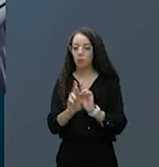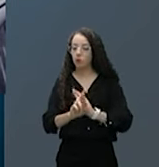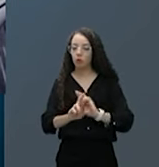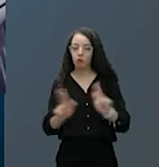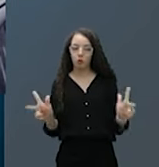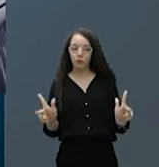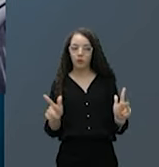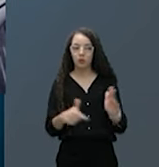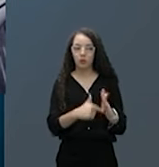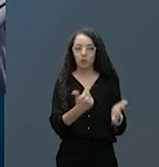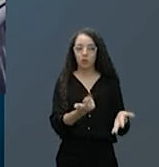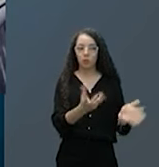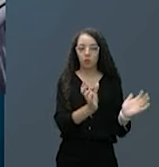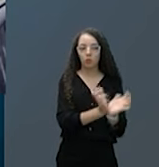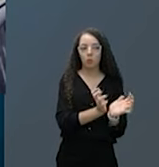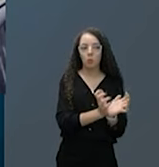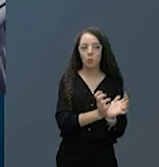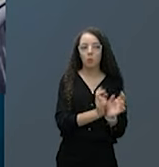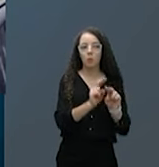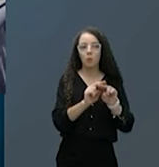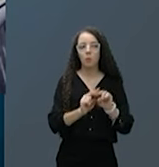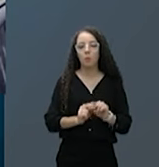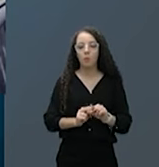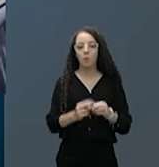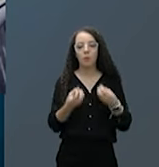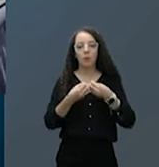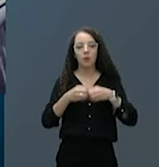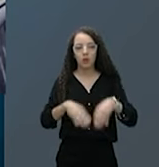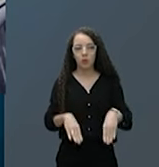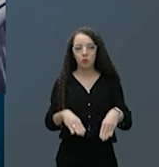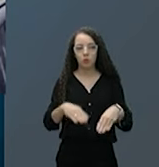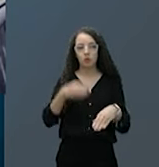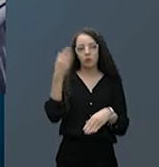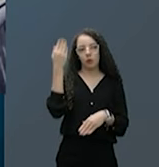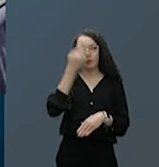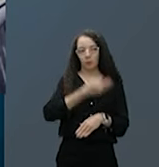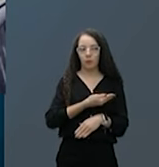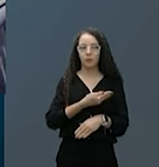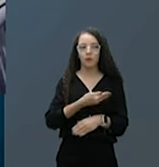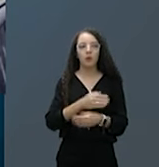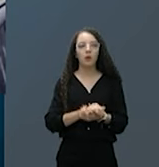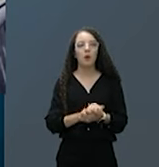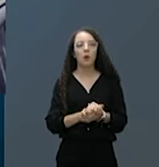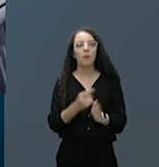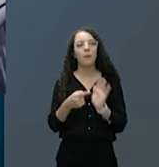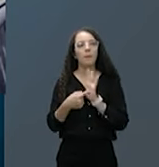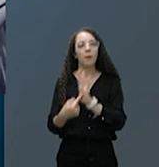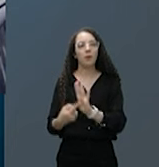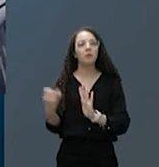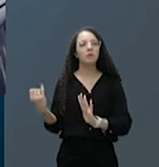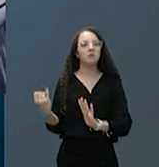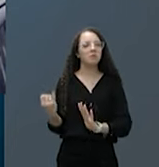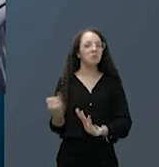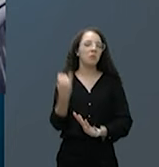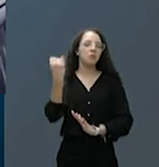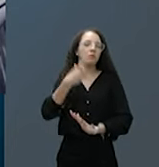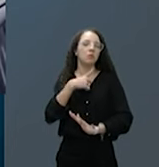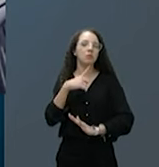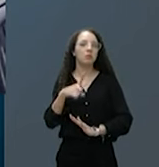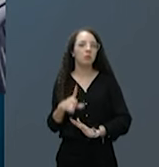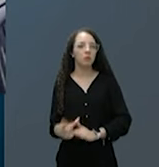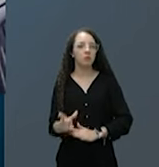turma quanto ao ônus da prova. Suscita que é irrelevante a natureza jurídica das partes